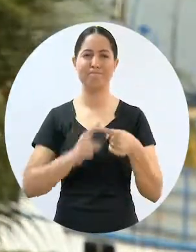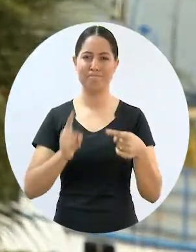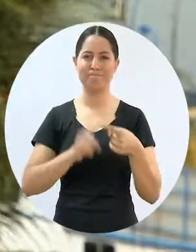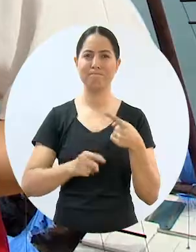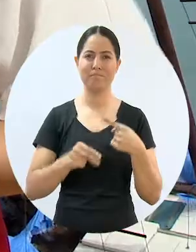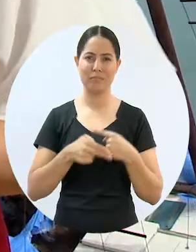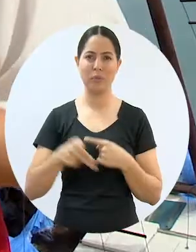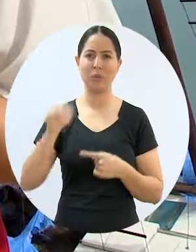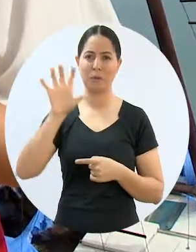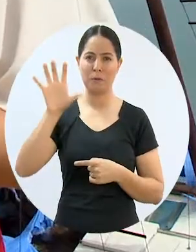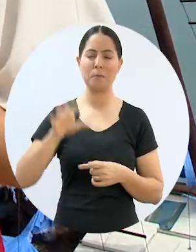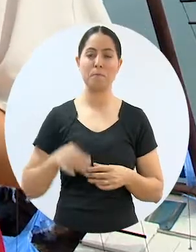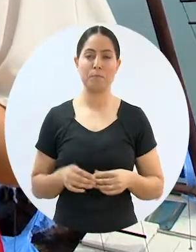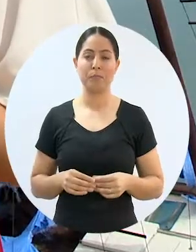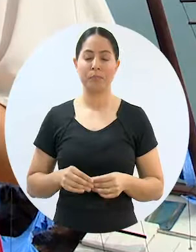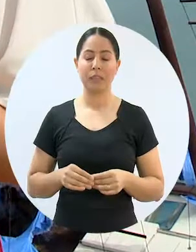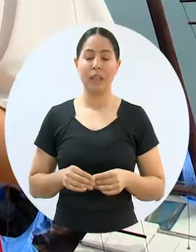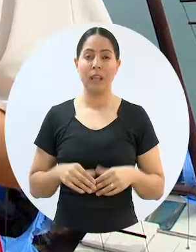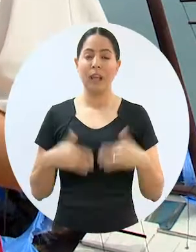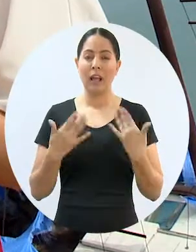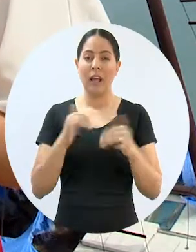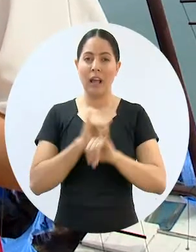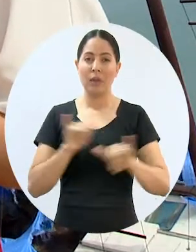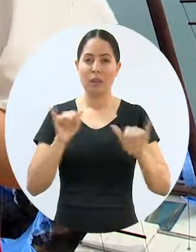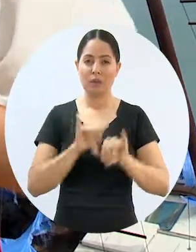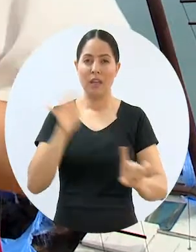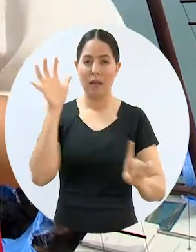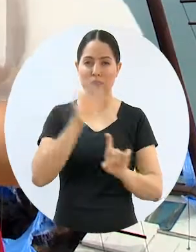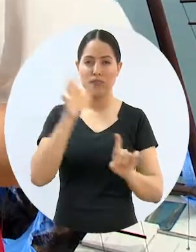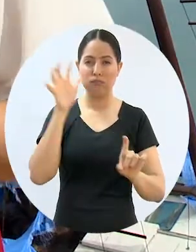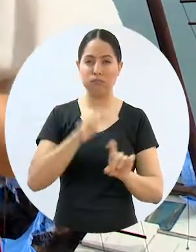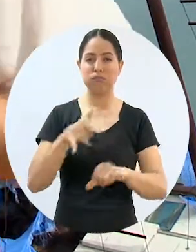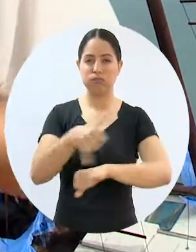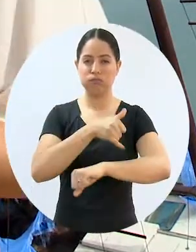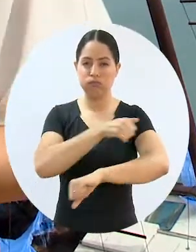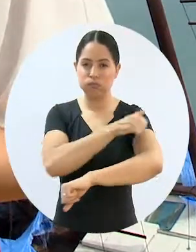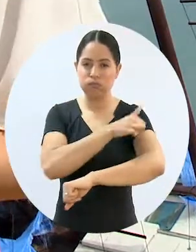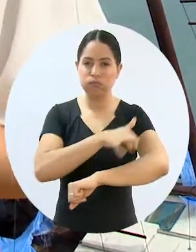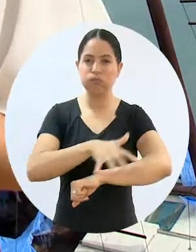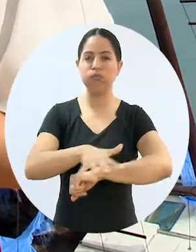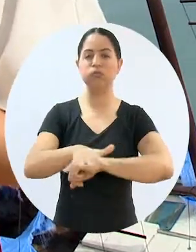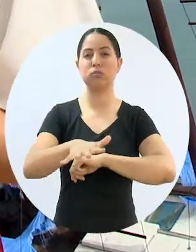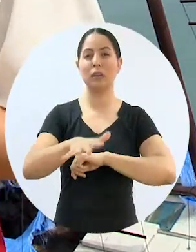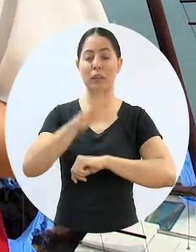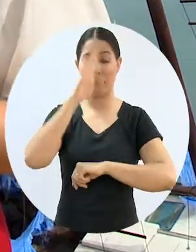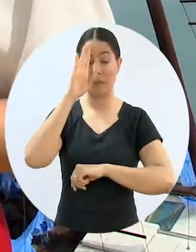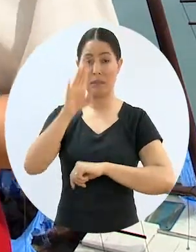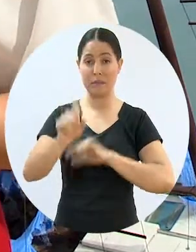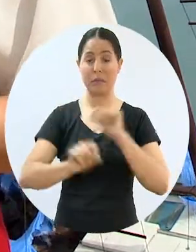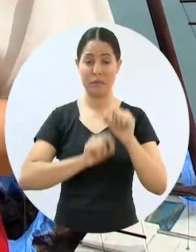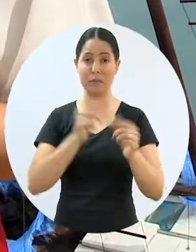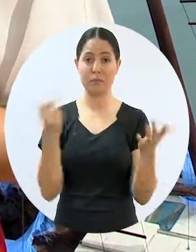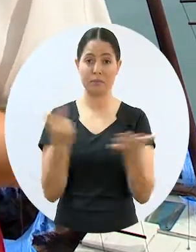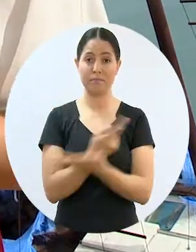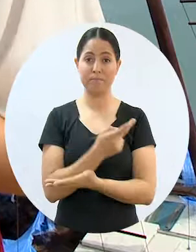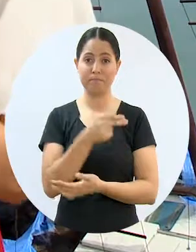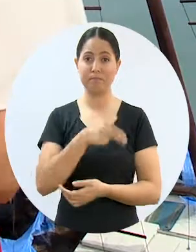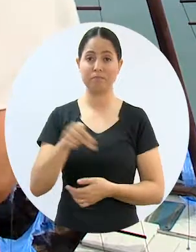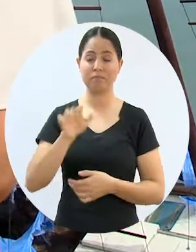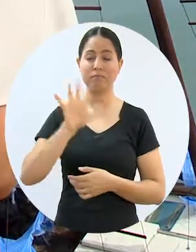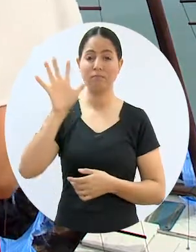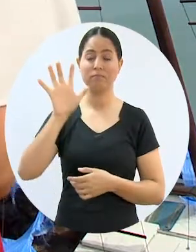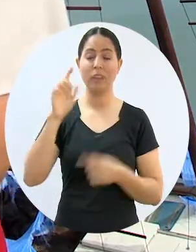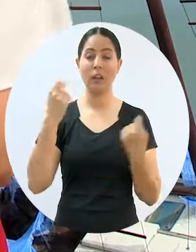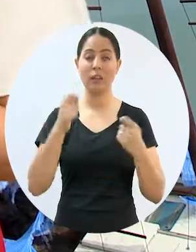no Nordeste. Eu acho que até falando um pouquinho dos impactos que aconteceram no Nordeste brasileiro, principalmente, a gente pode destacar